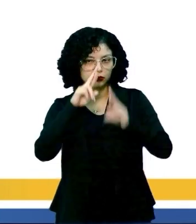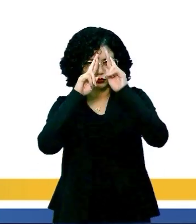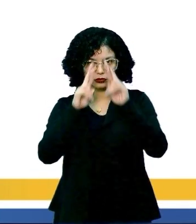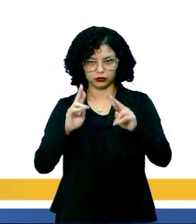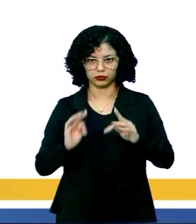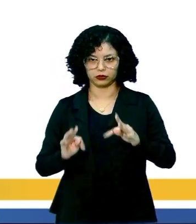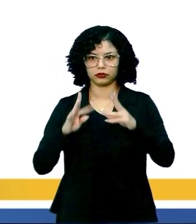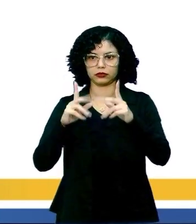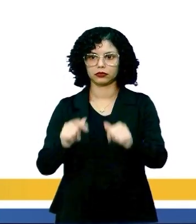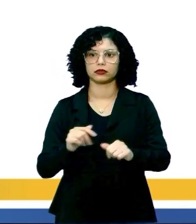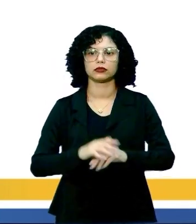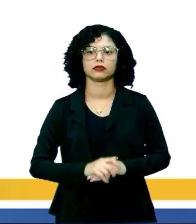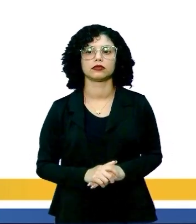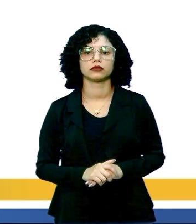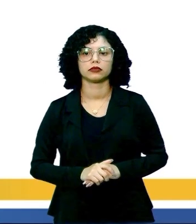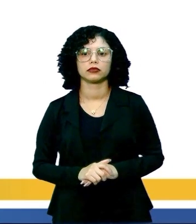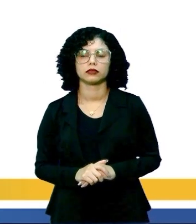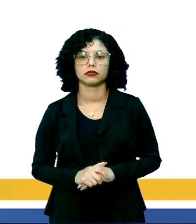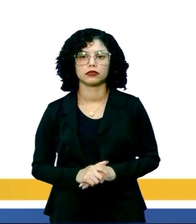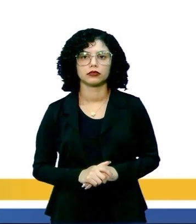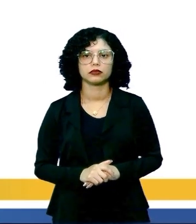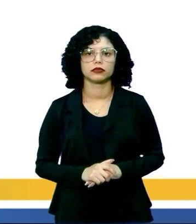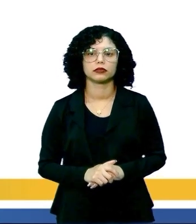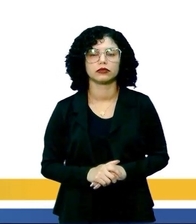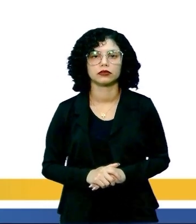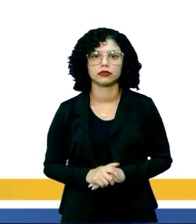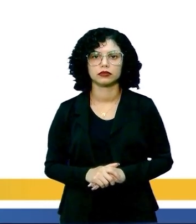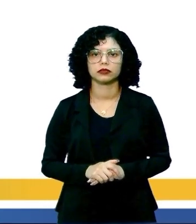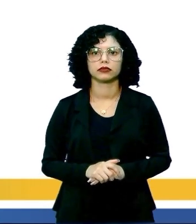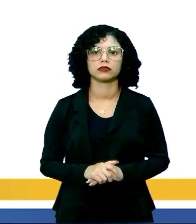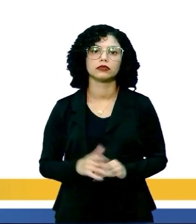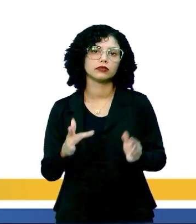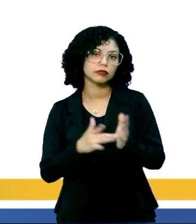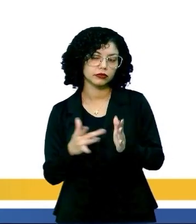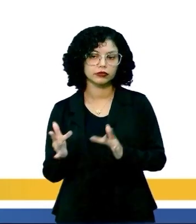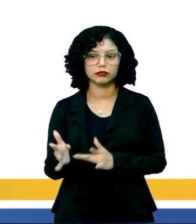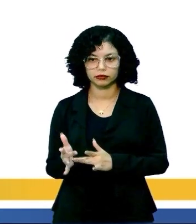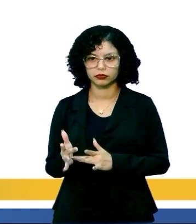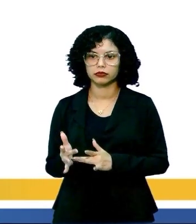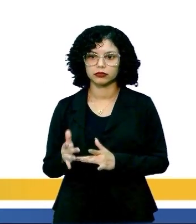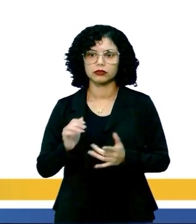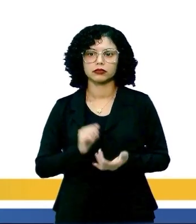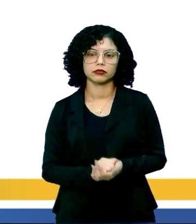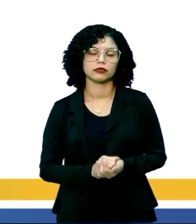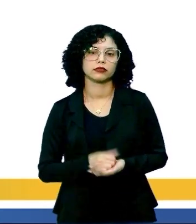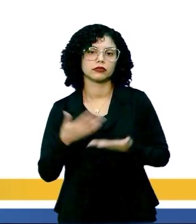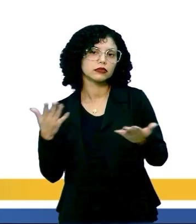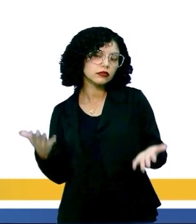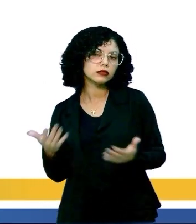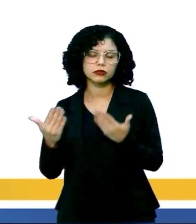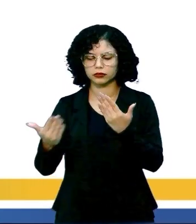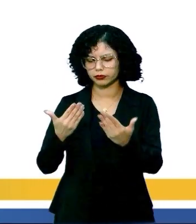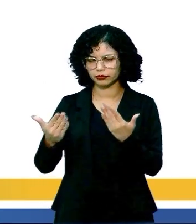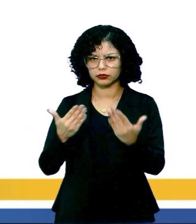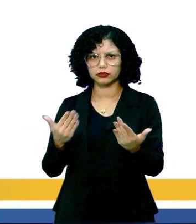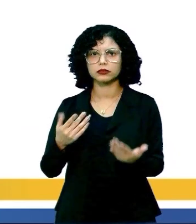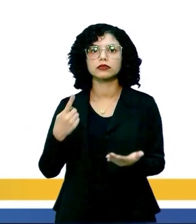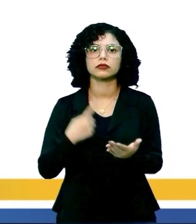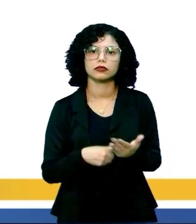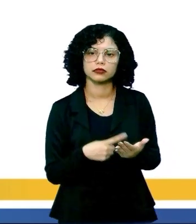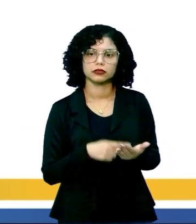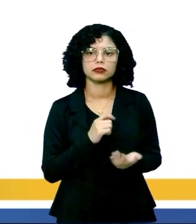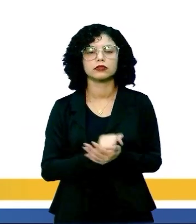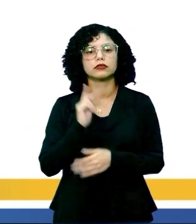por todos. Essa imagem dele remonta à imagem de Jesus Cristo. Então ele foi aí associado a um Marte, para